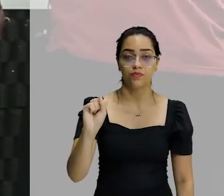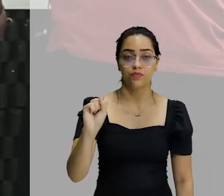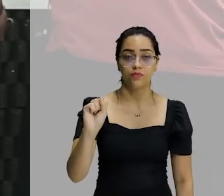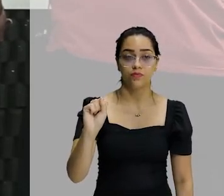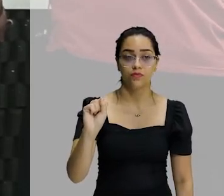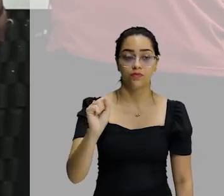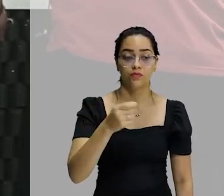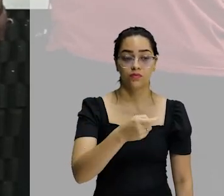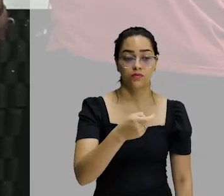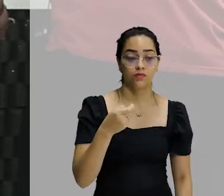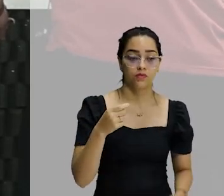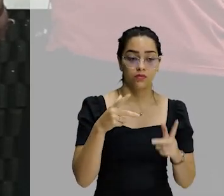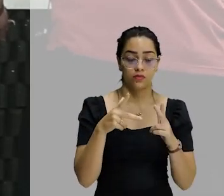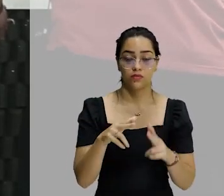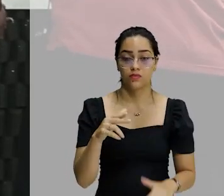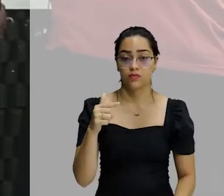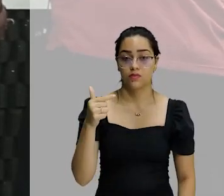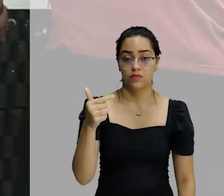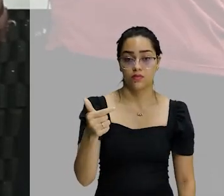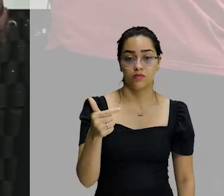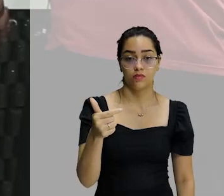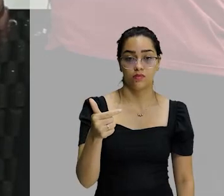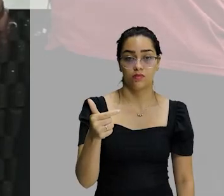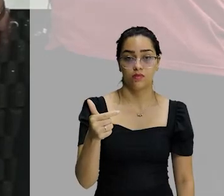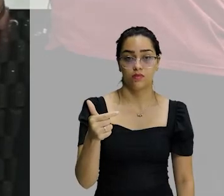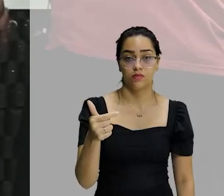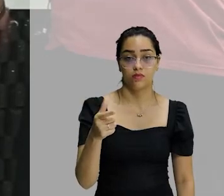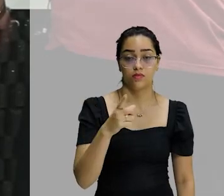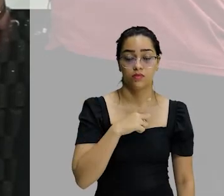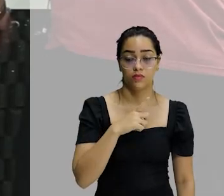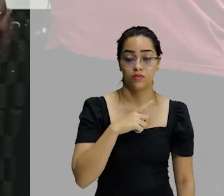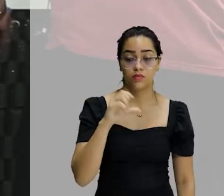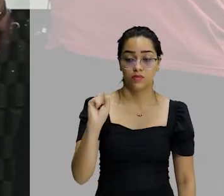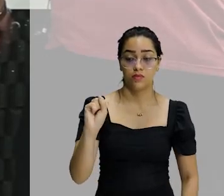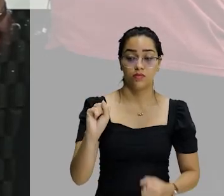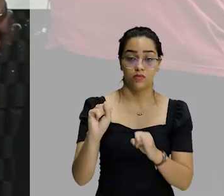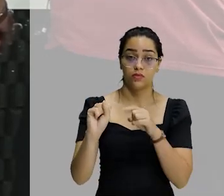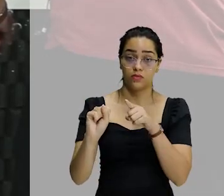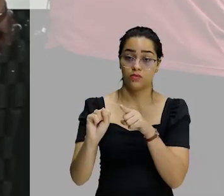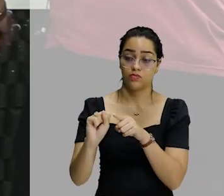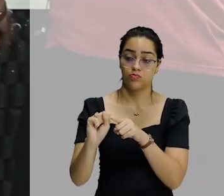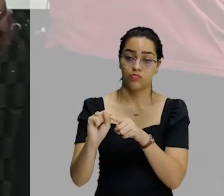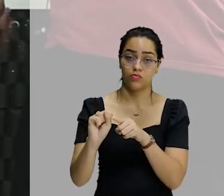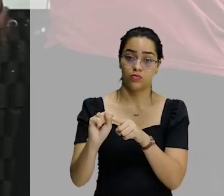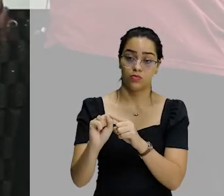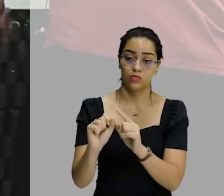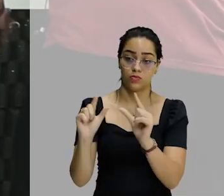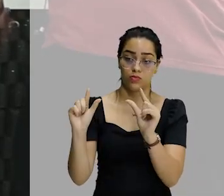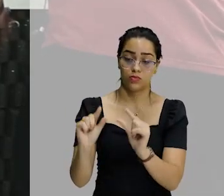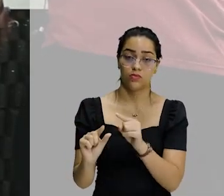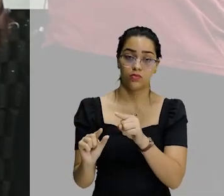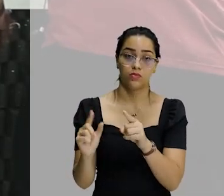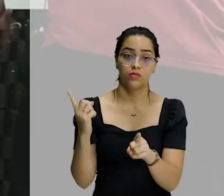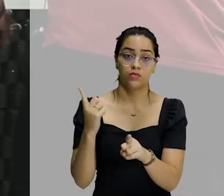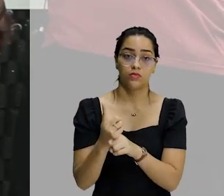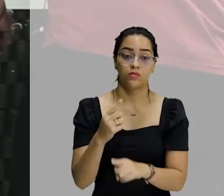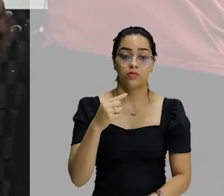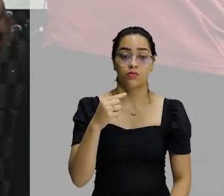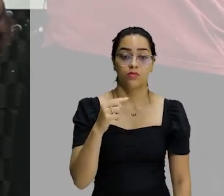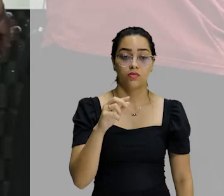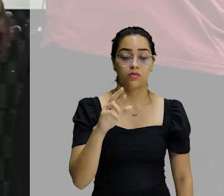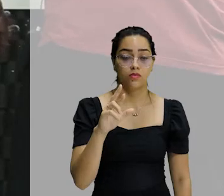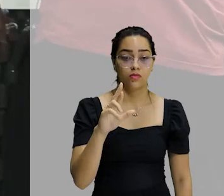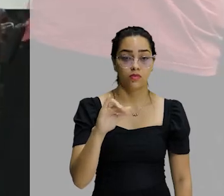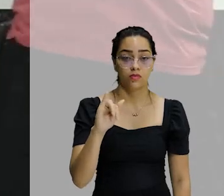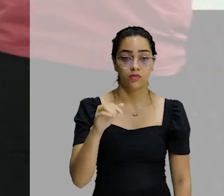E o x vai ser igual a 2. Raiz quadrada de 8. Se você simplificar isso aqui, você vai encontrar 2 raiz de